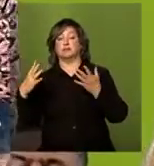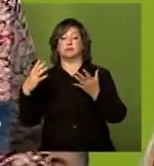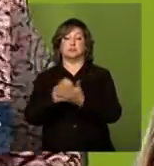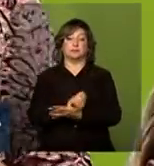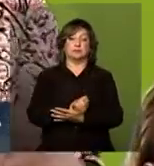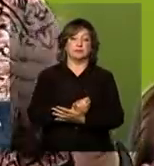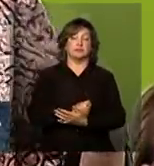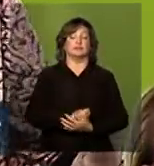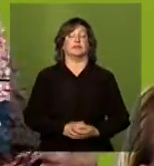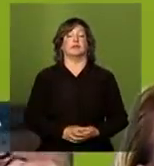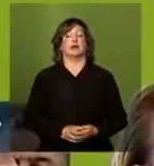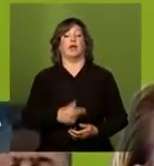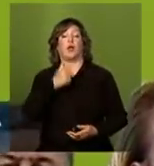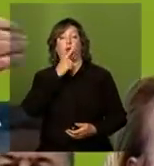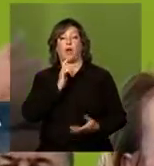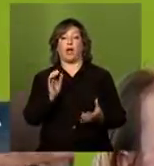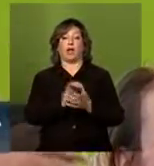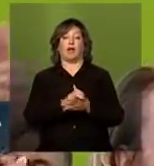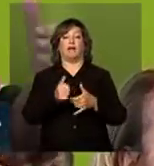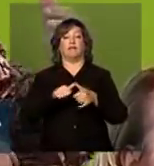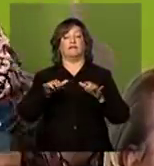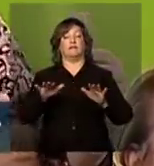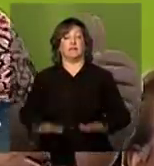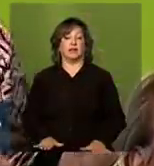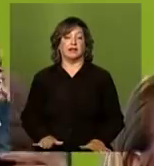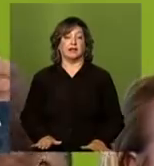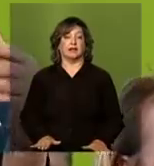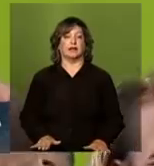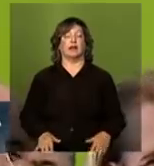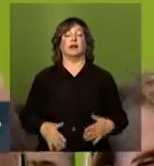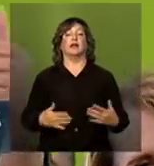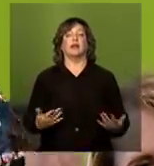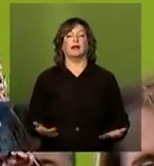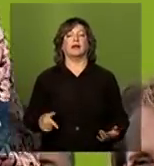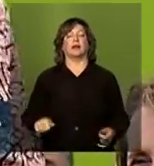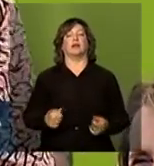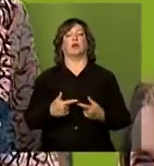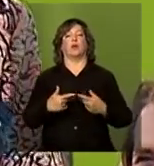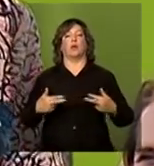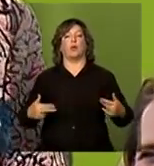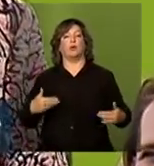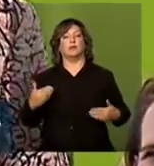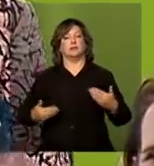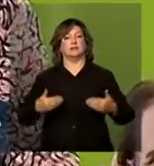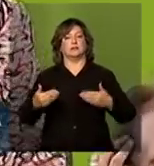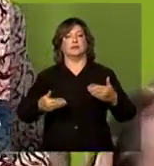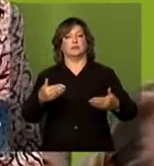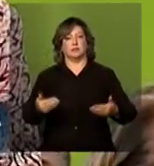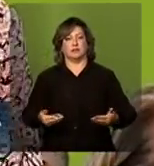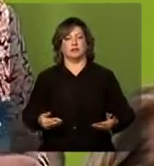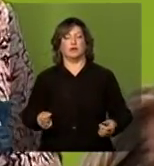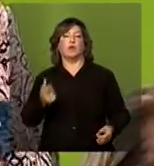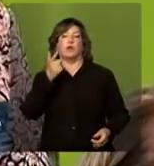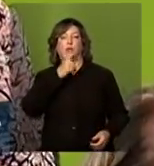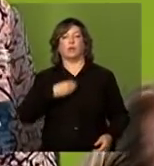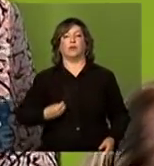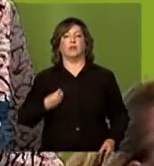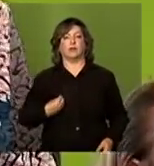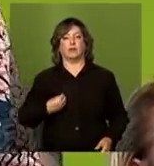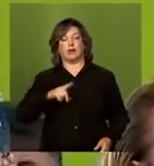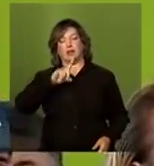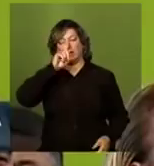alguém daqui aí já fica aqui casa aqui e aí é que as coisas vão se vão acontecendo de